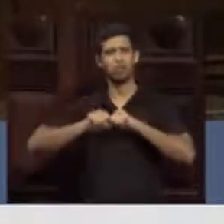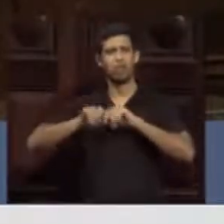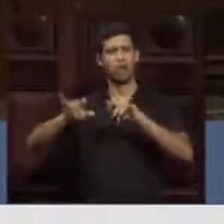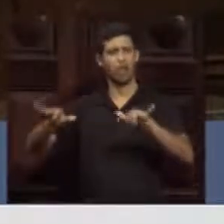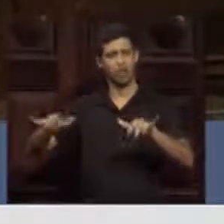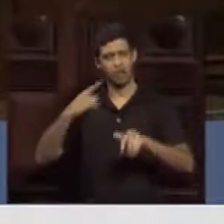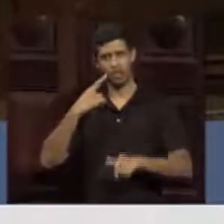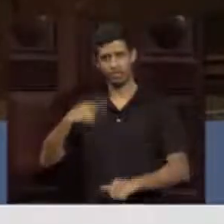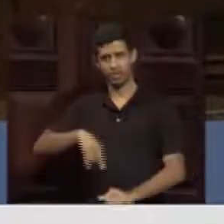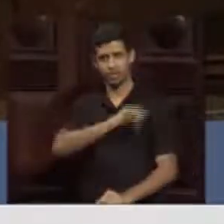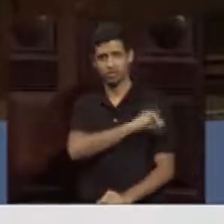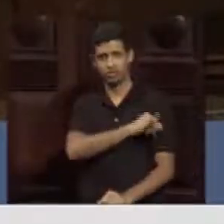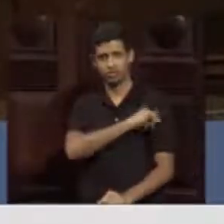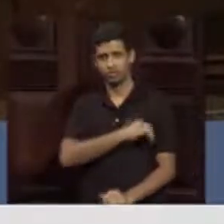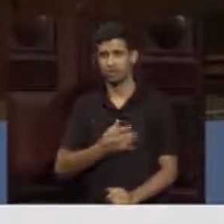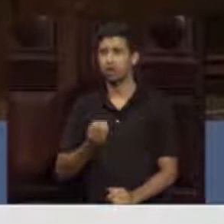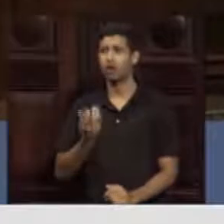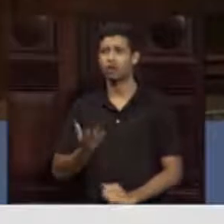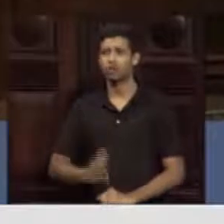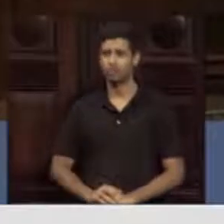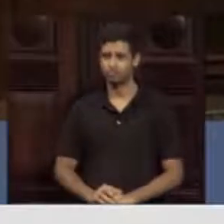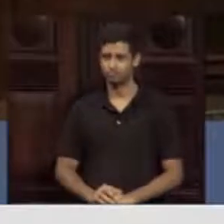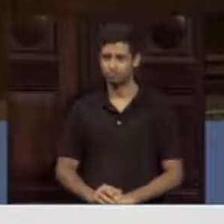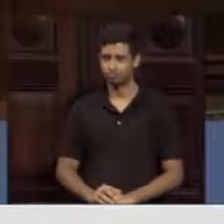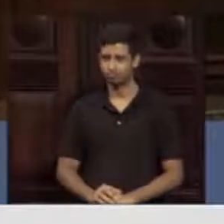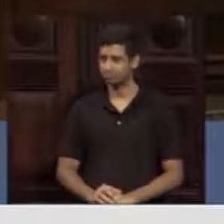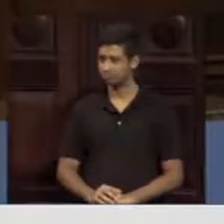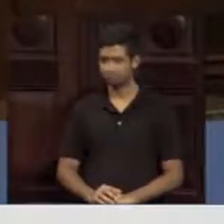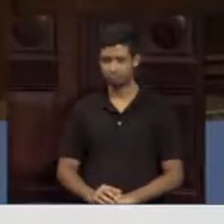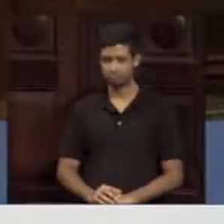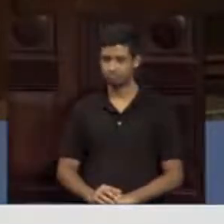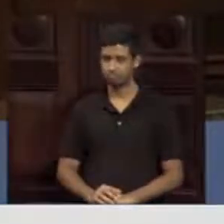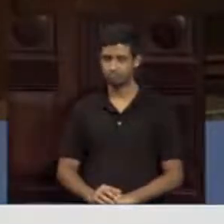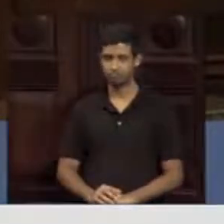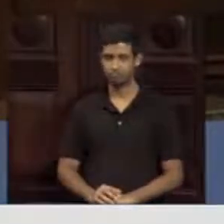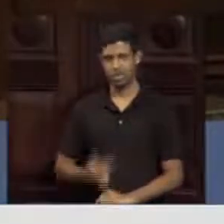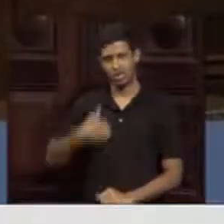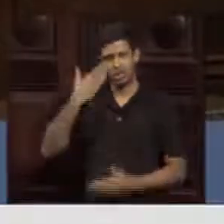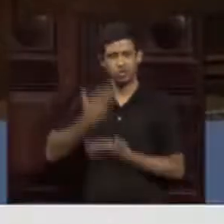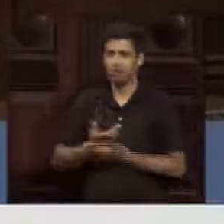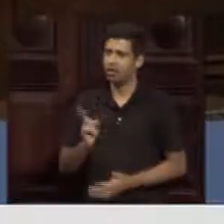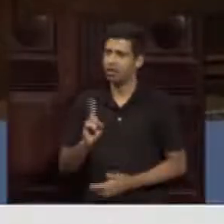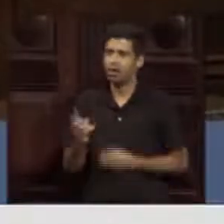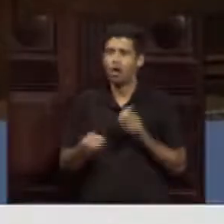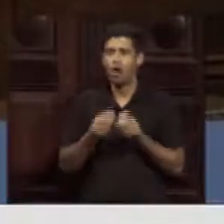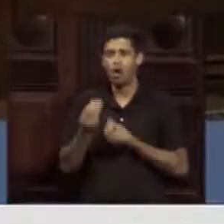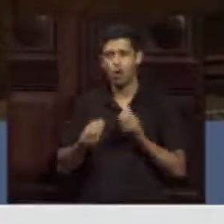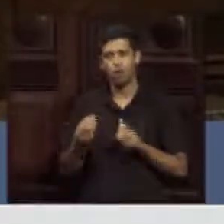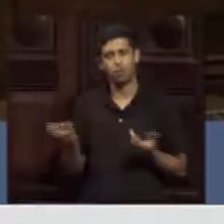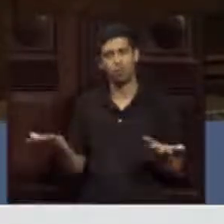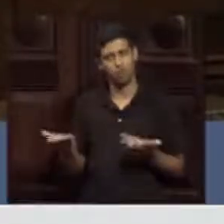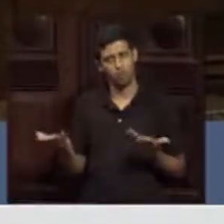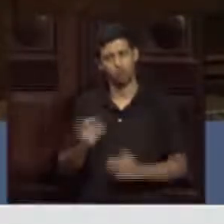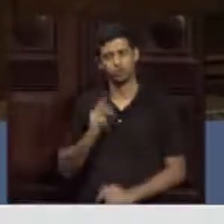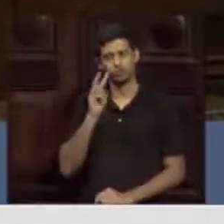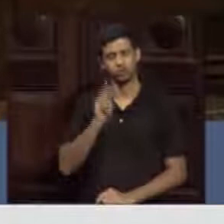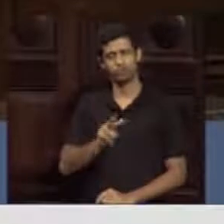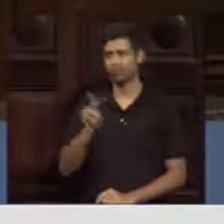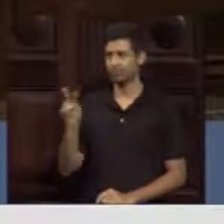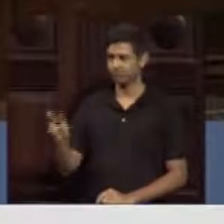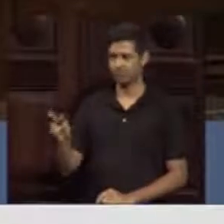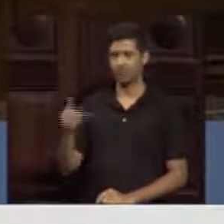da cidade do Rio de Janeiro não se tem notícia. É inacreditável o que se passa hoje na